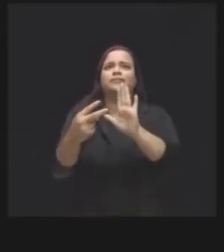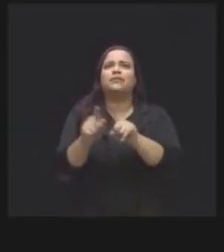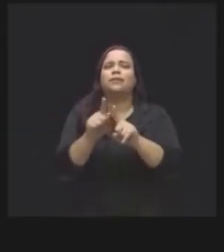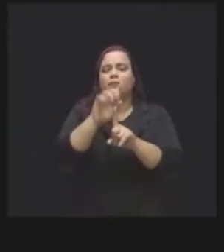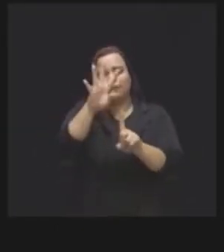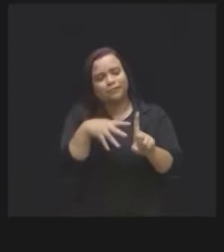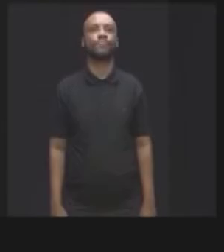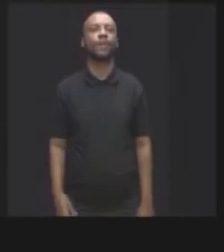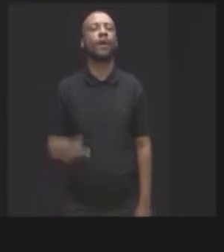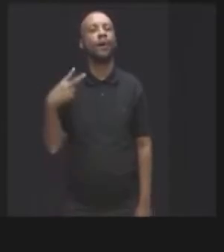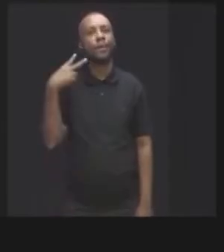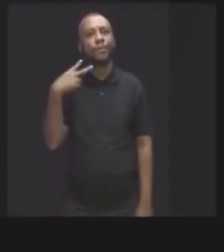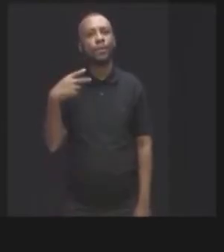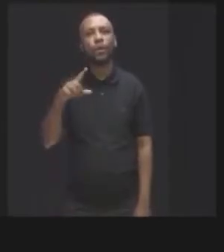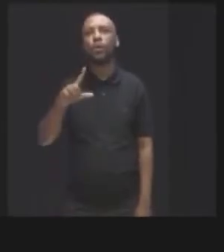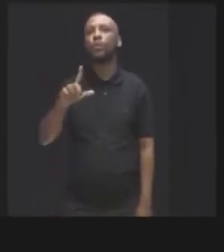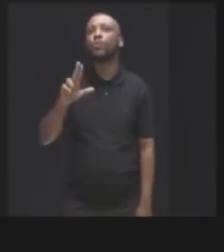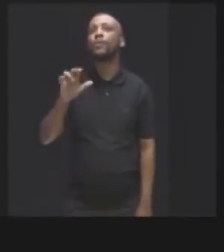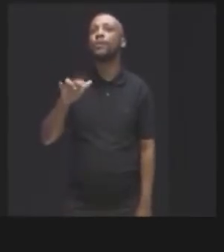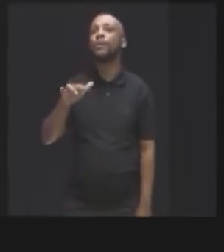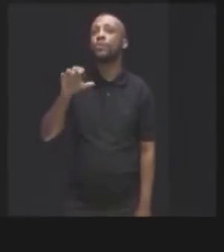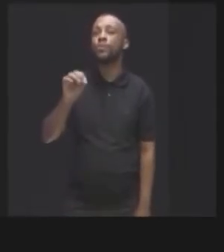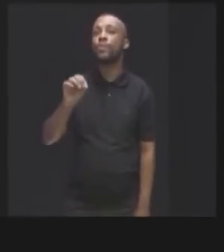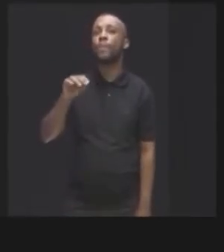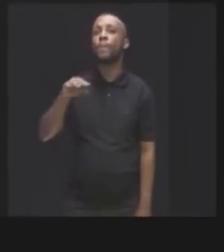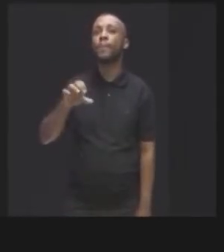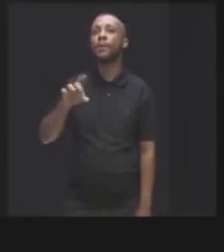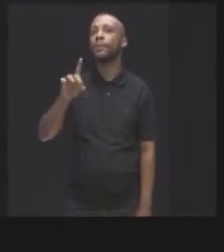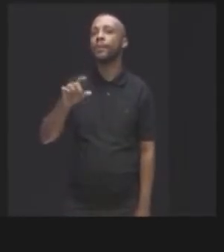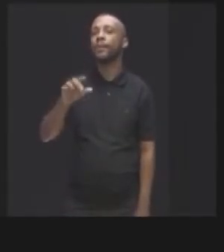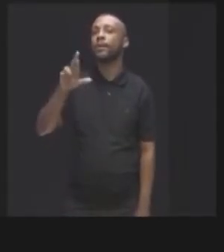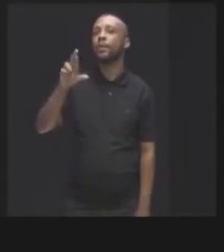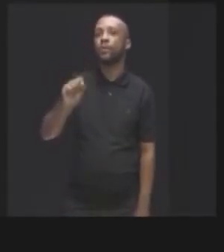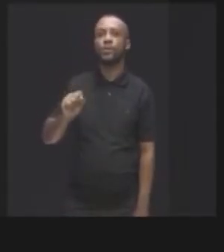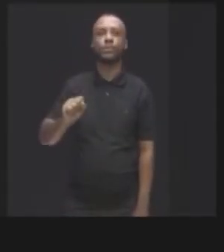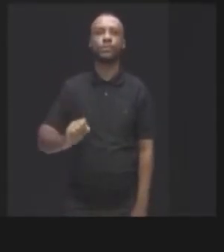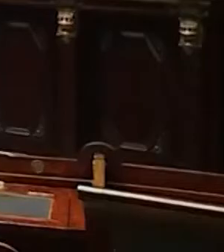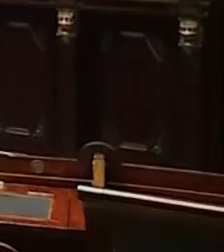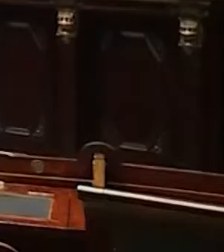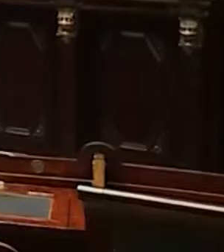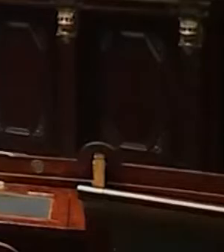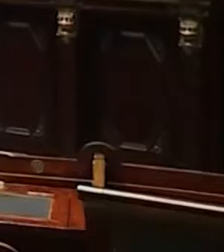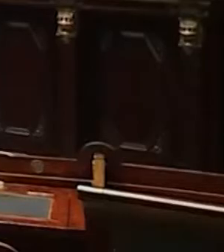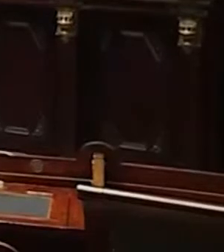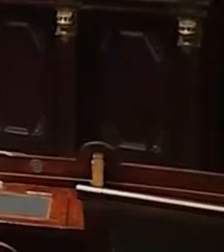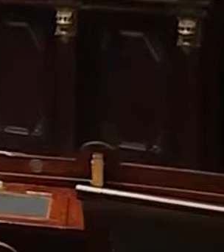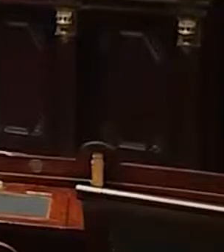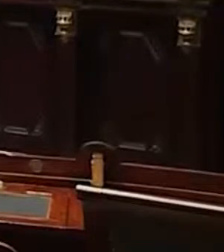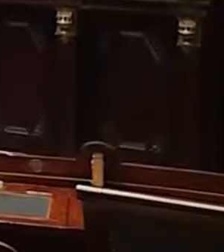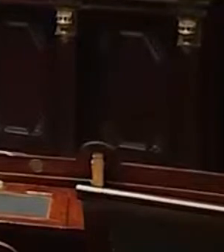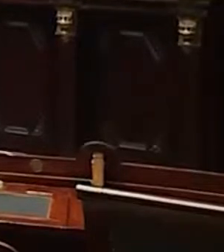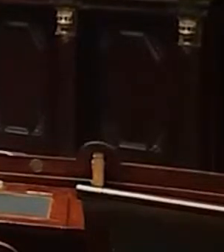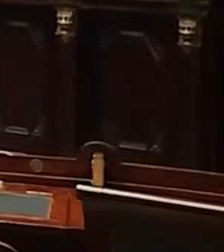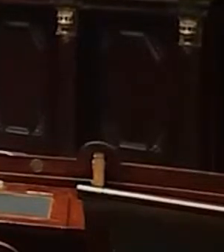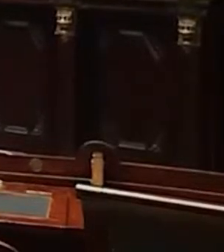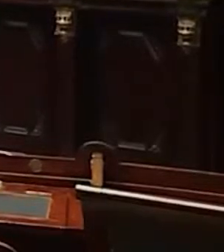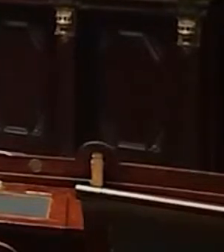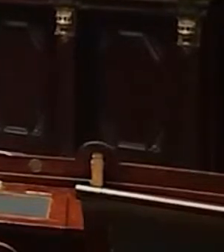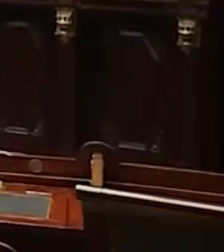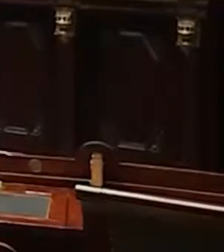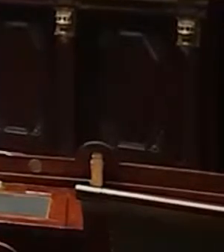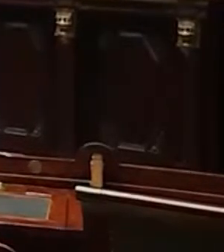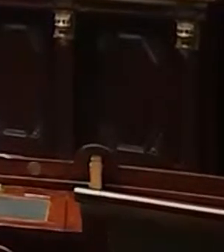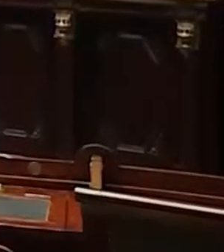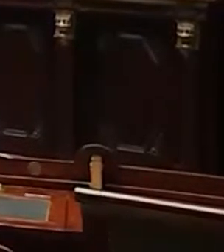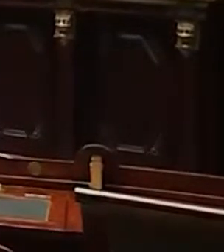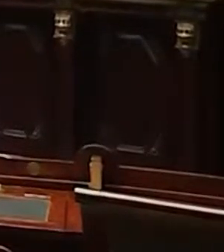Elza Soares a uma escola ou creche da rede municipal de ensino, situada no bairro de Vila Vintém, em Padre Miguel, foram